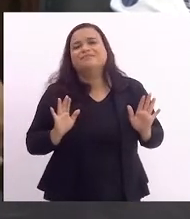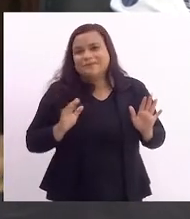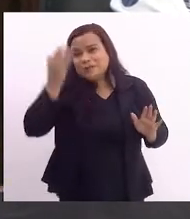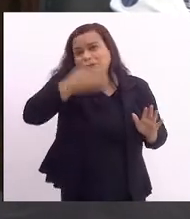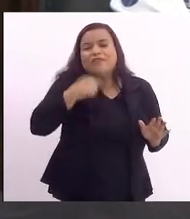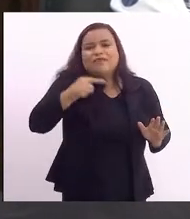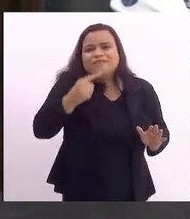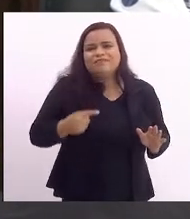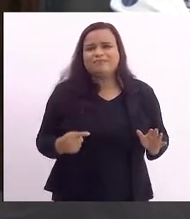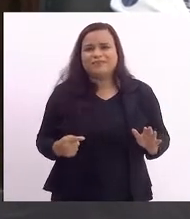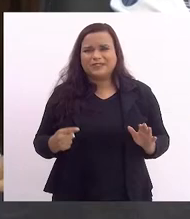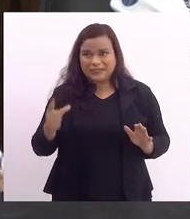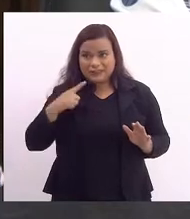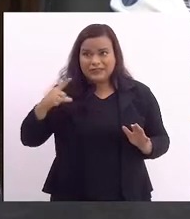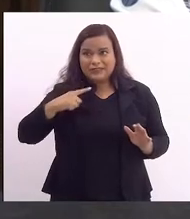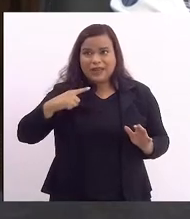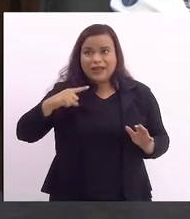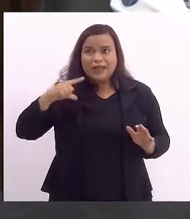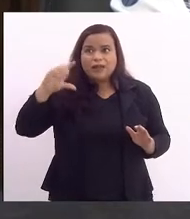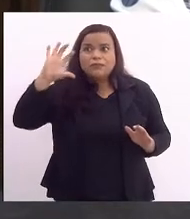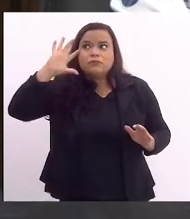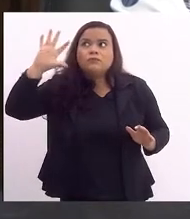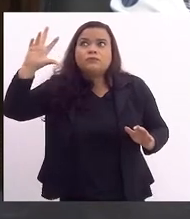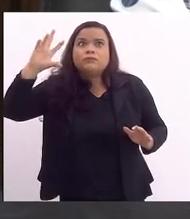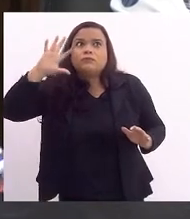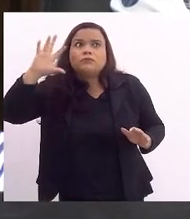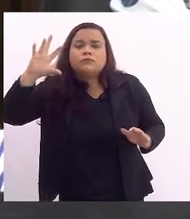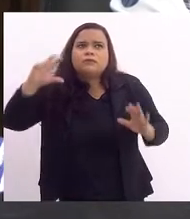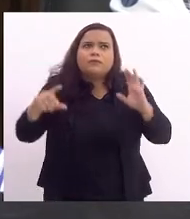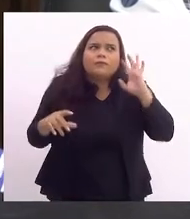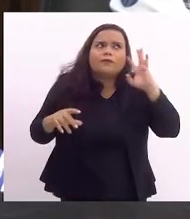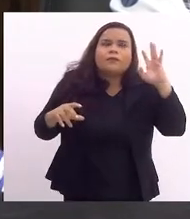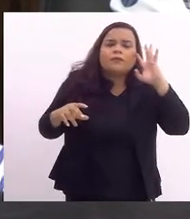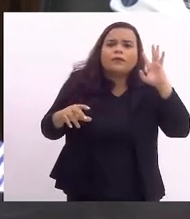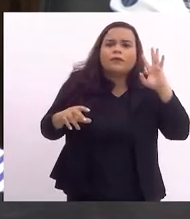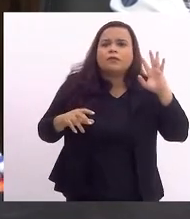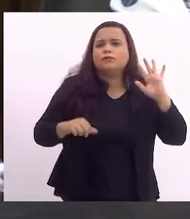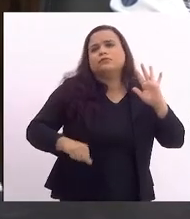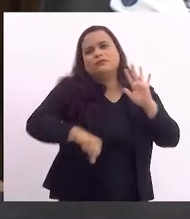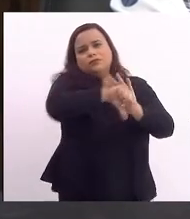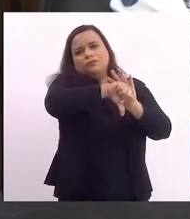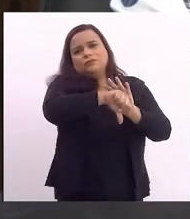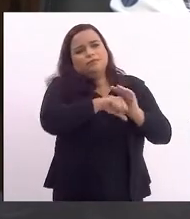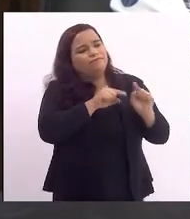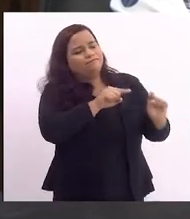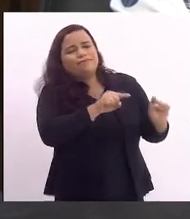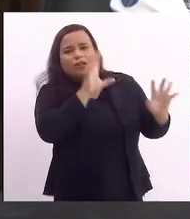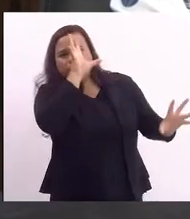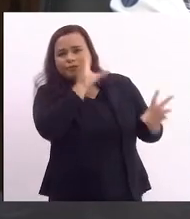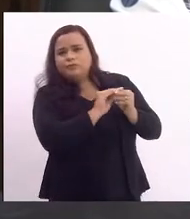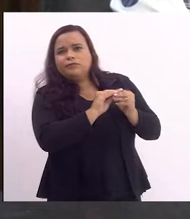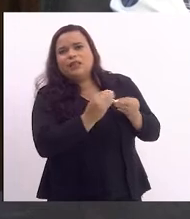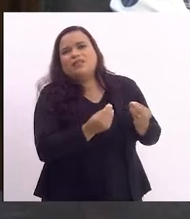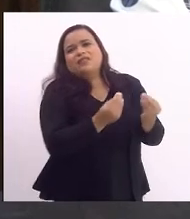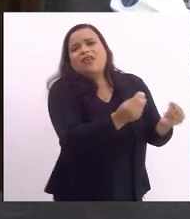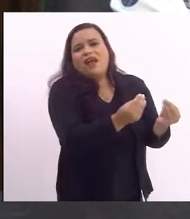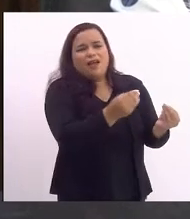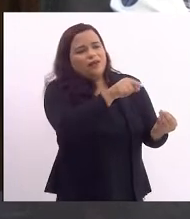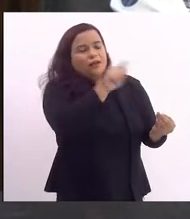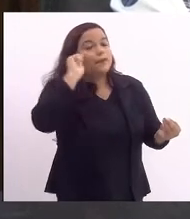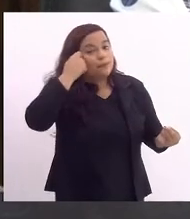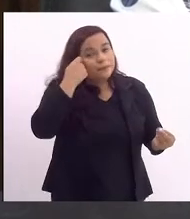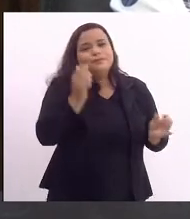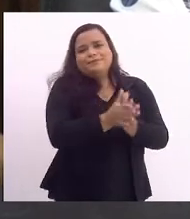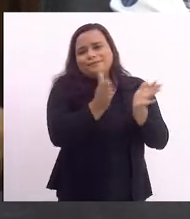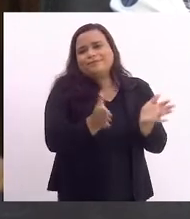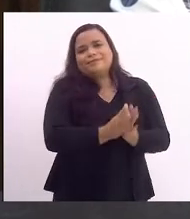a presunção de suspeição, a presunção da criminalização, e o que eu queria colocar com vocês aqui de forma muito contundente